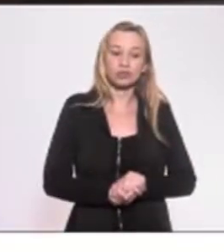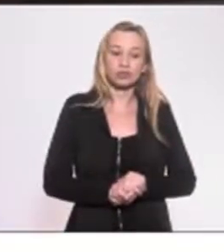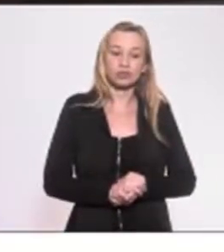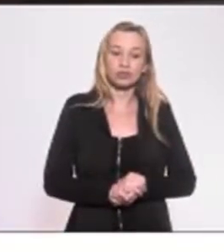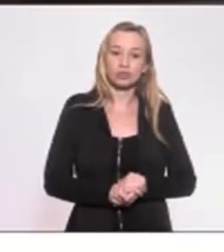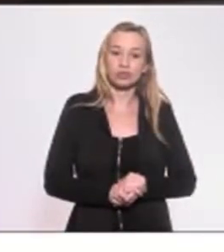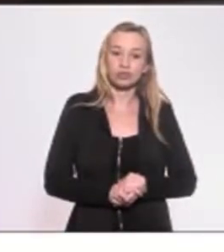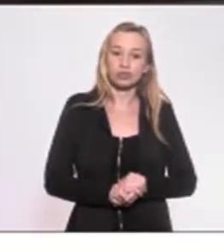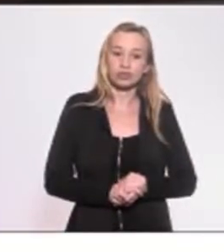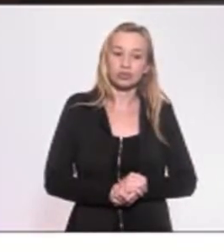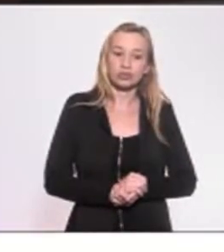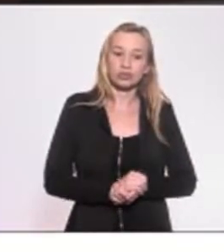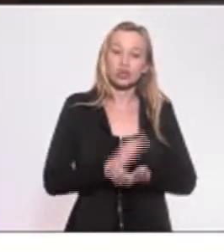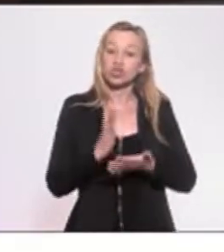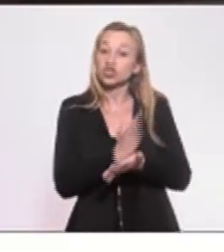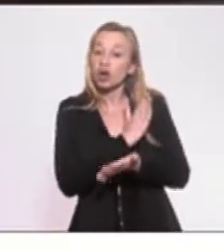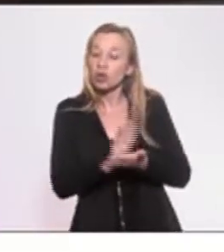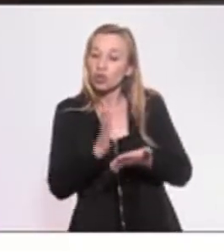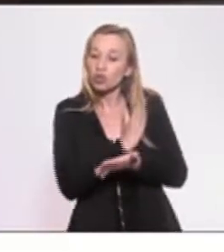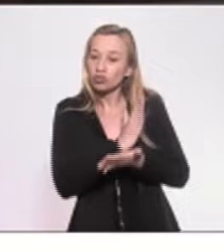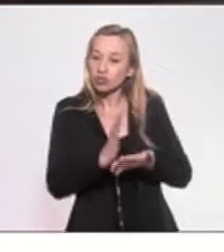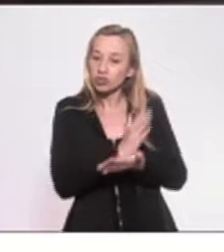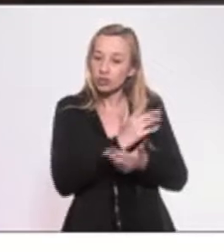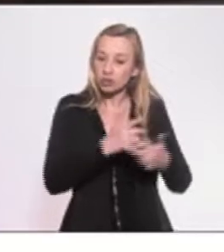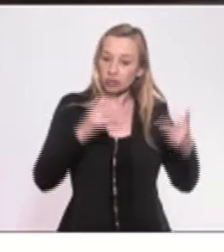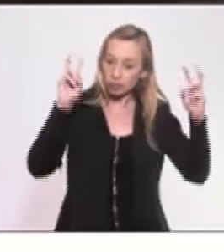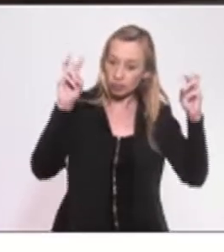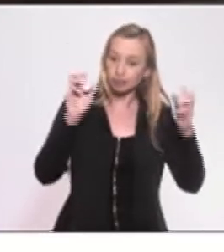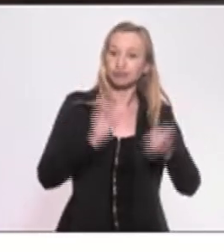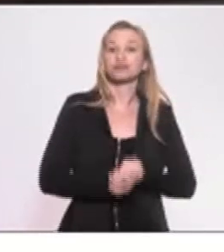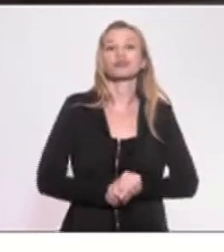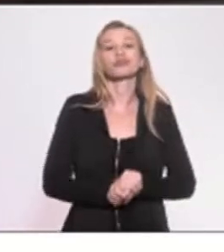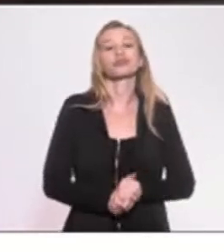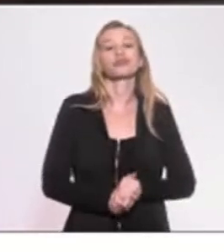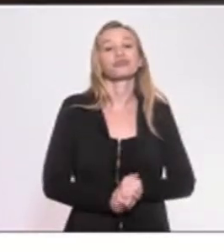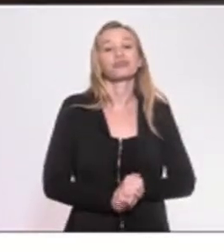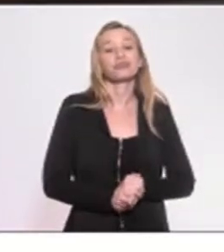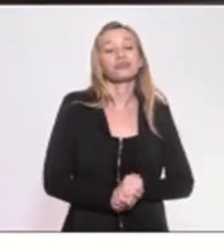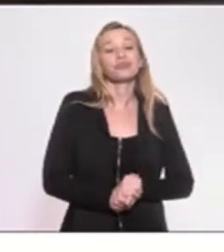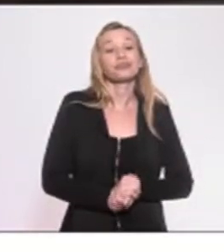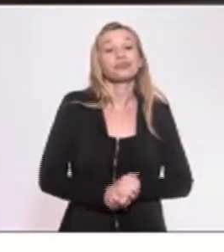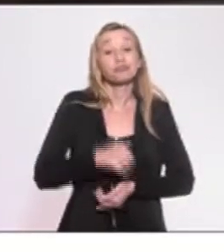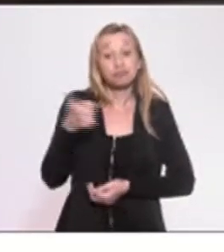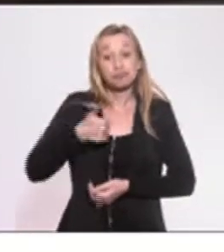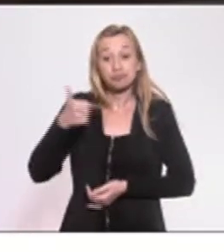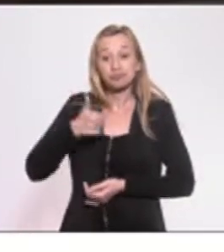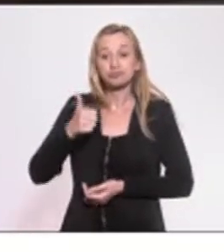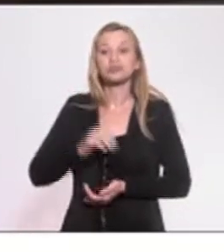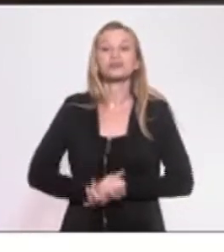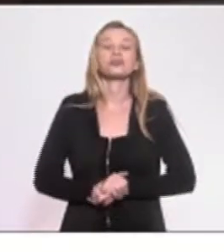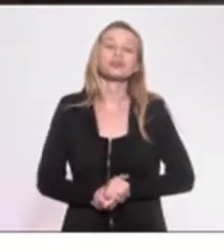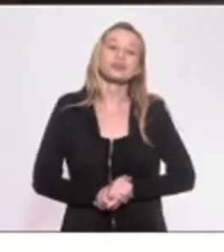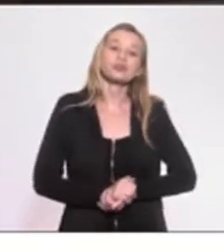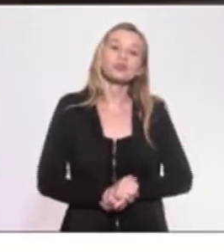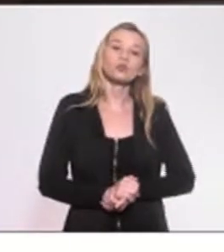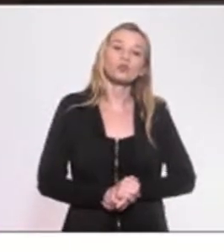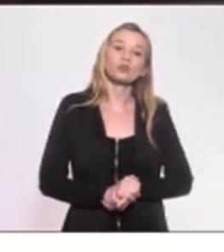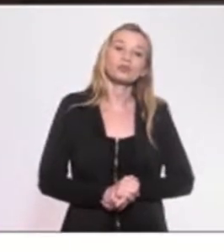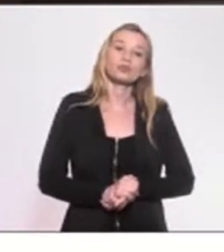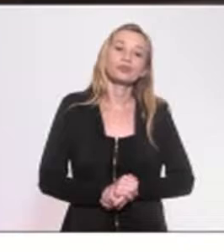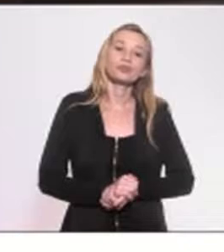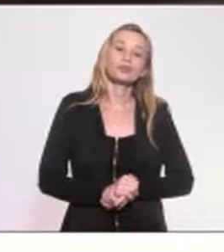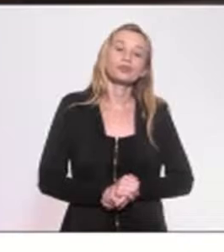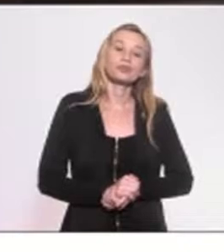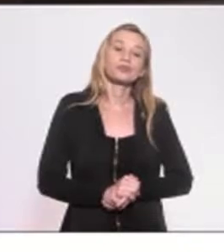diante de algumas condicionantes. A primeira delas é que